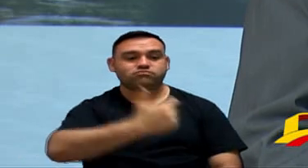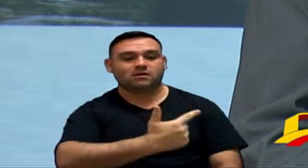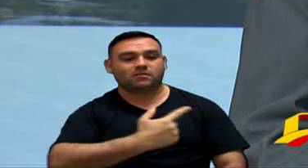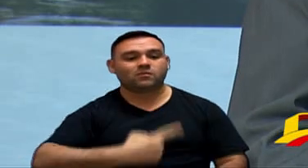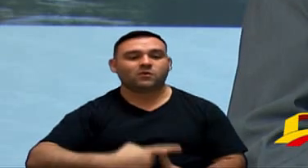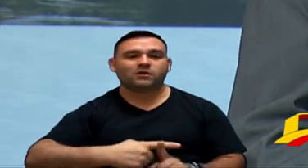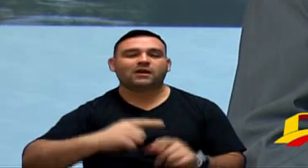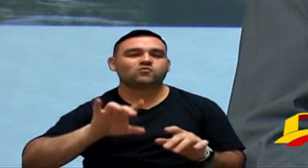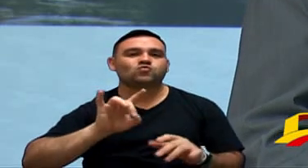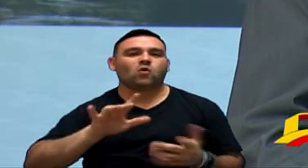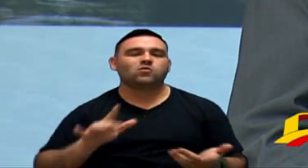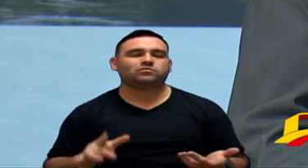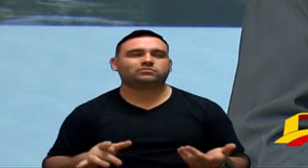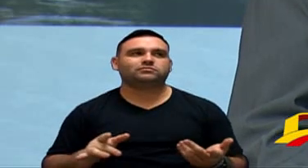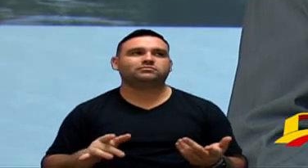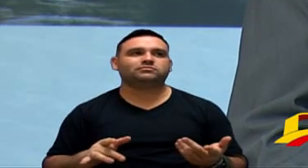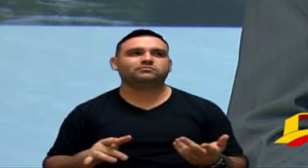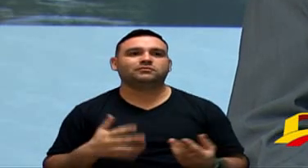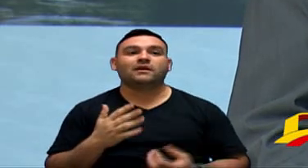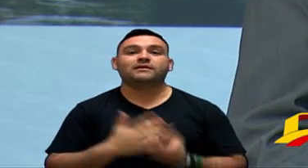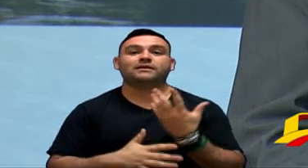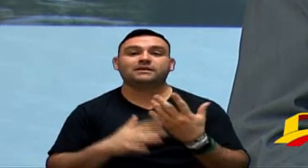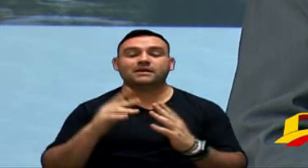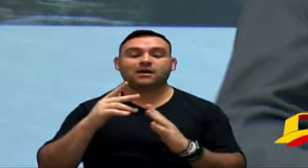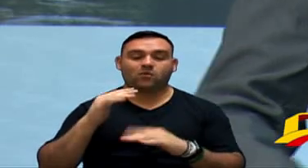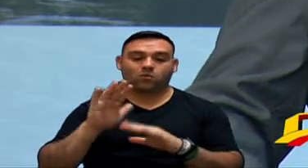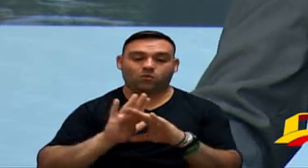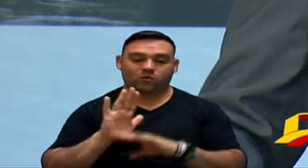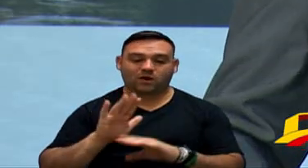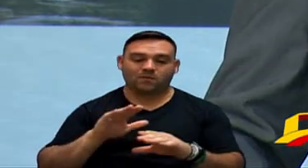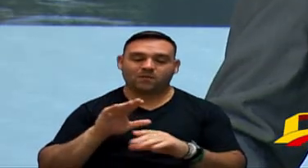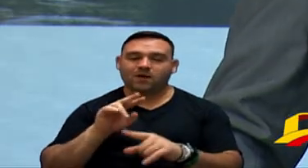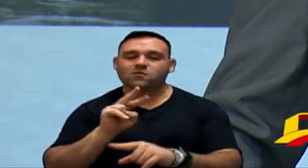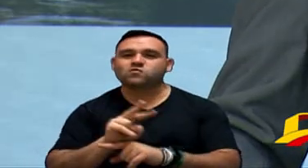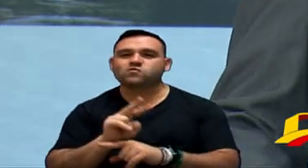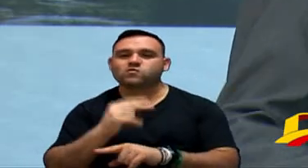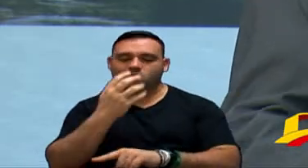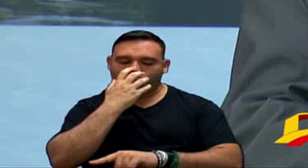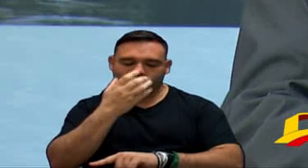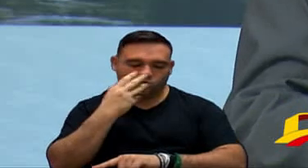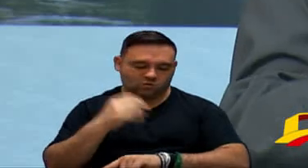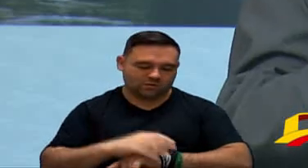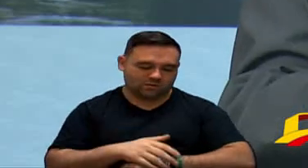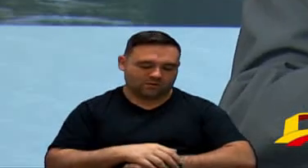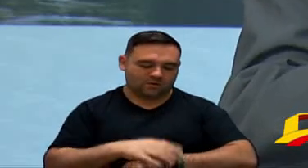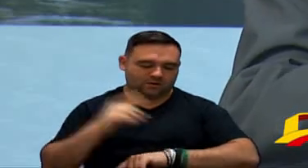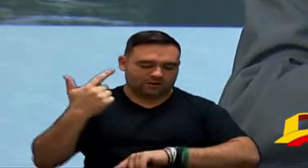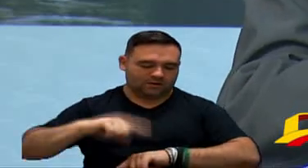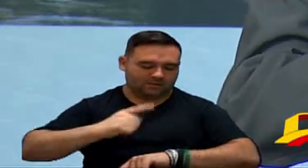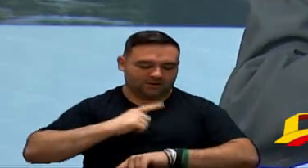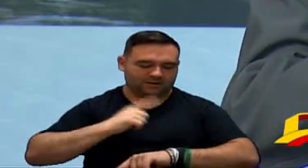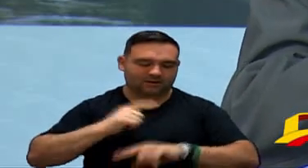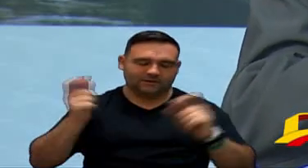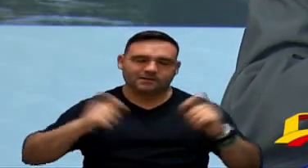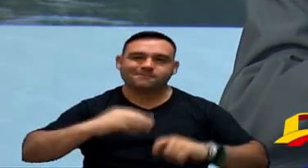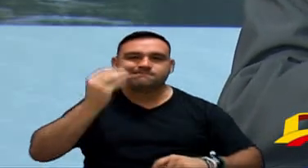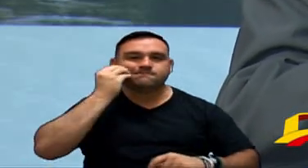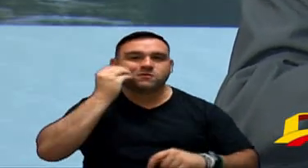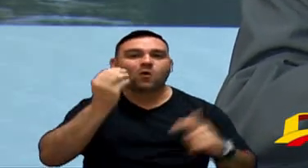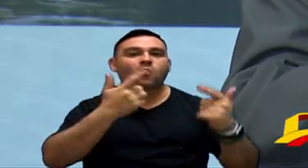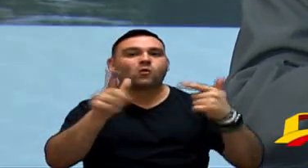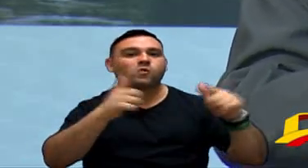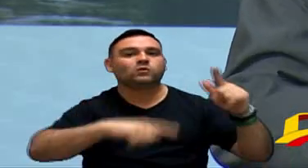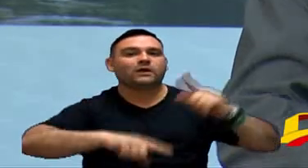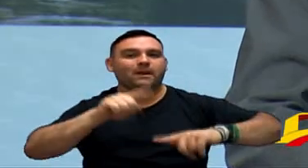tão somente criou o programa de banco de reação Esse é muito mais possibilidade de doação de outros